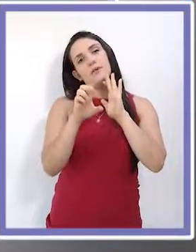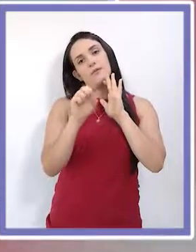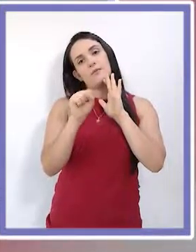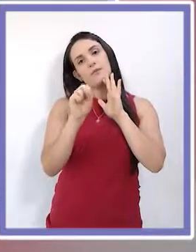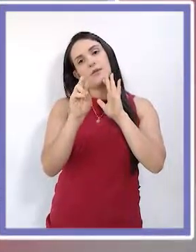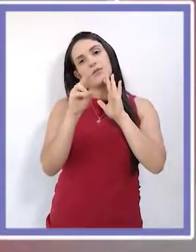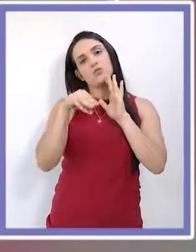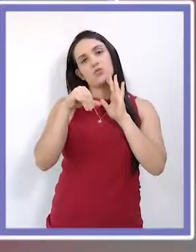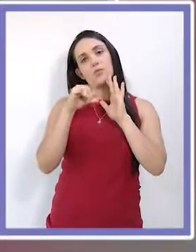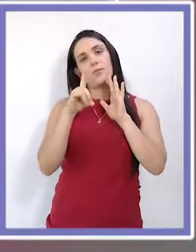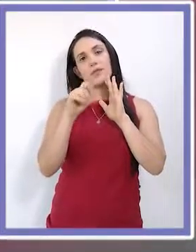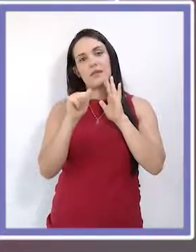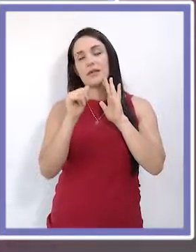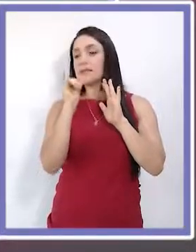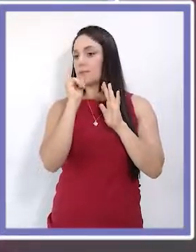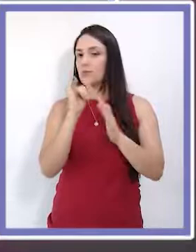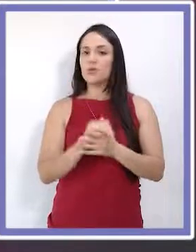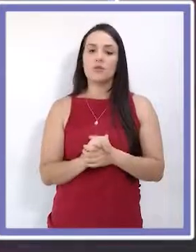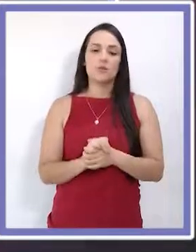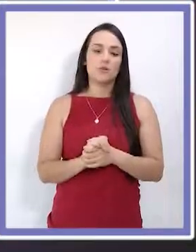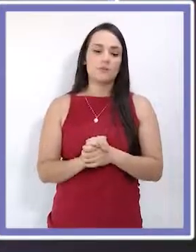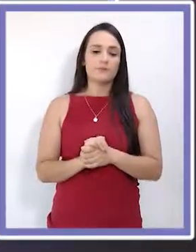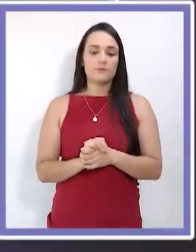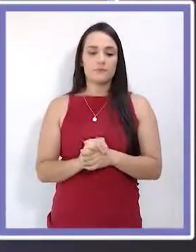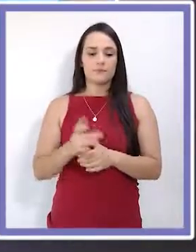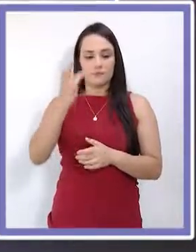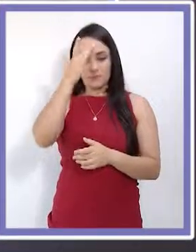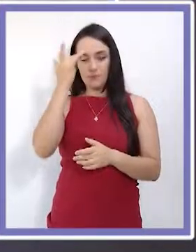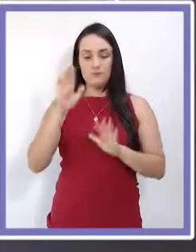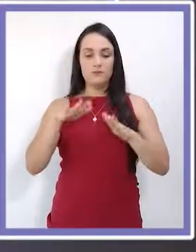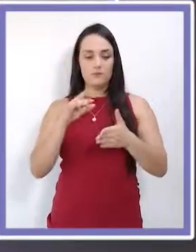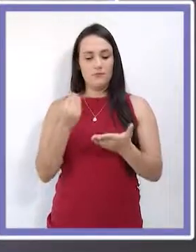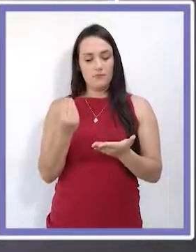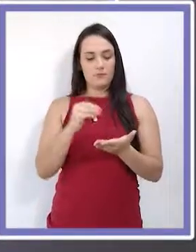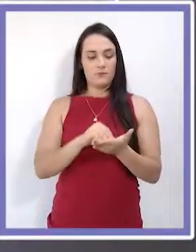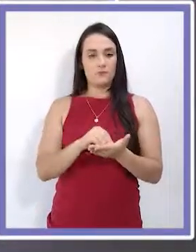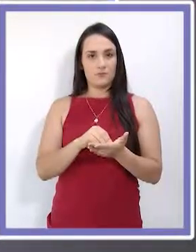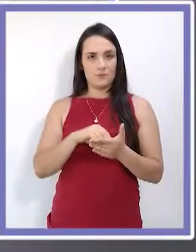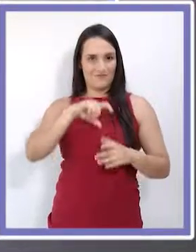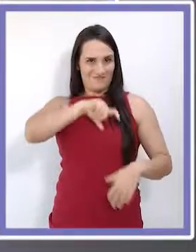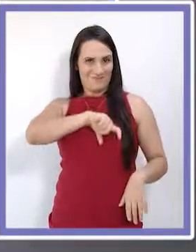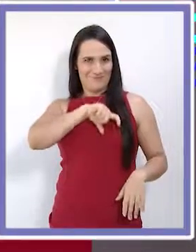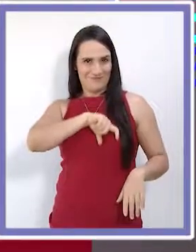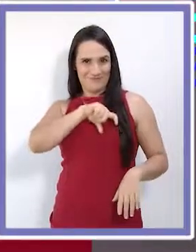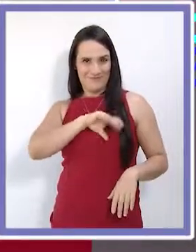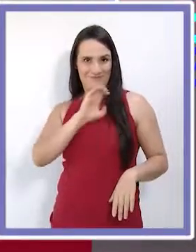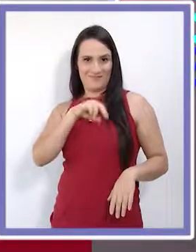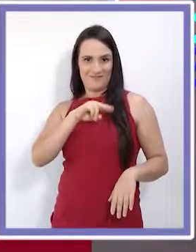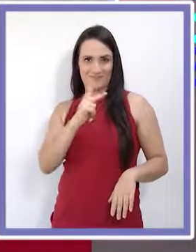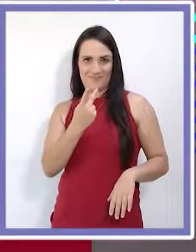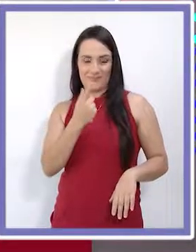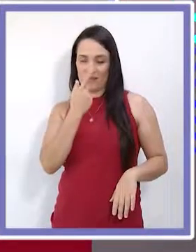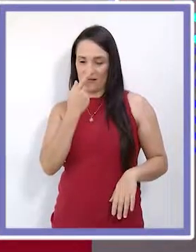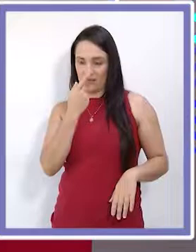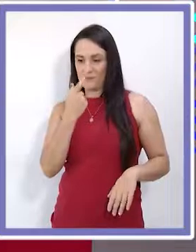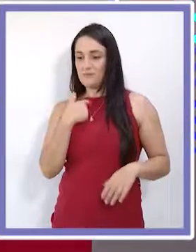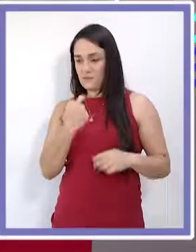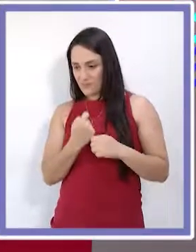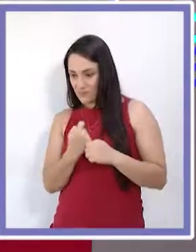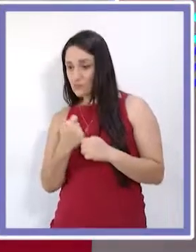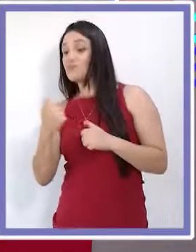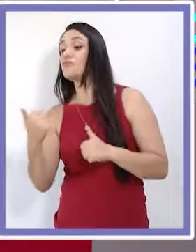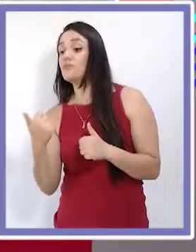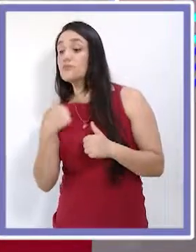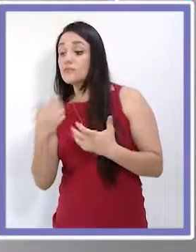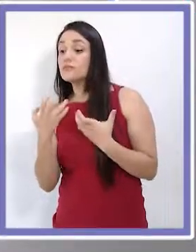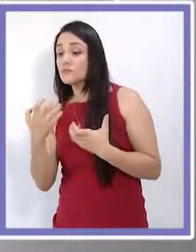né? Que a pessoa colocava na identidade, sou doador ou não sou doador, colocava na carteira do motorista, e aí passava